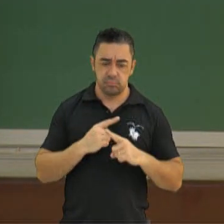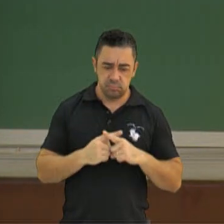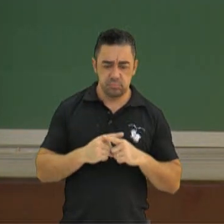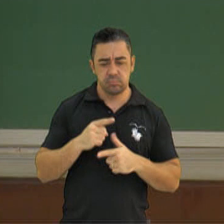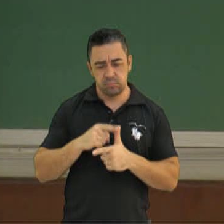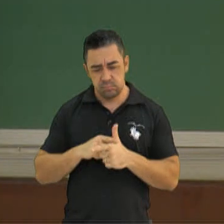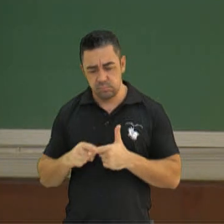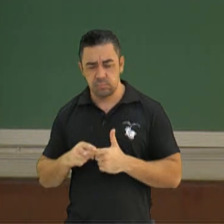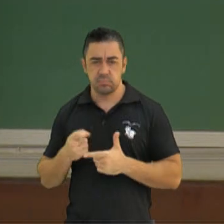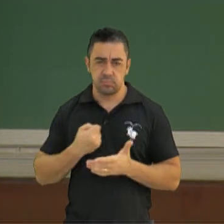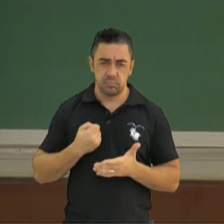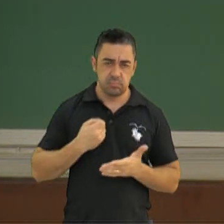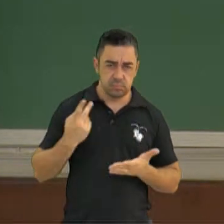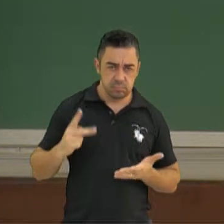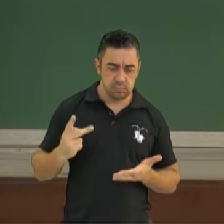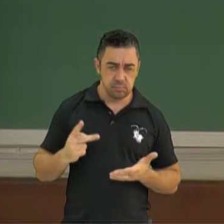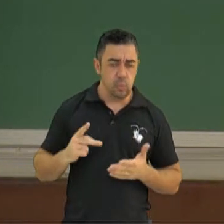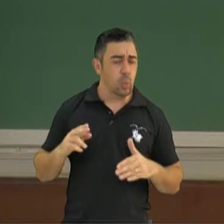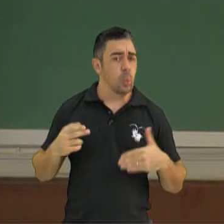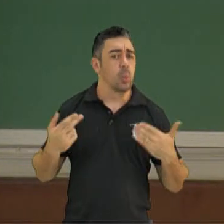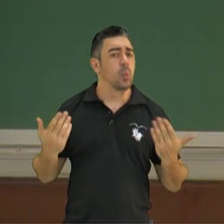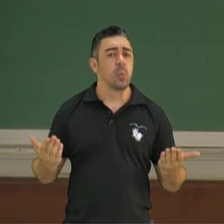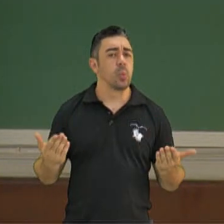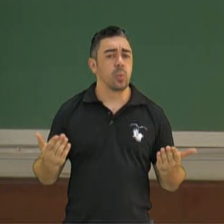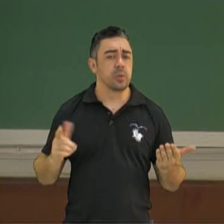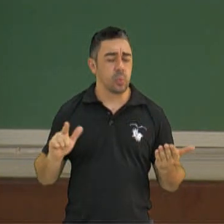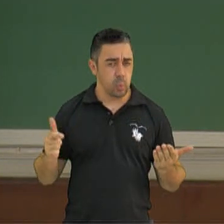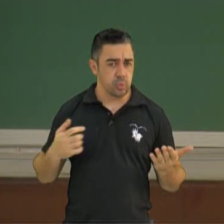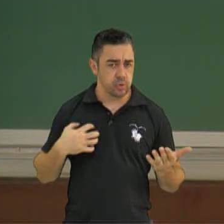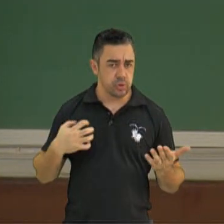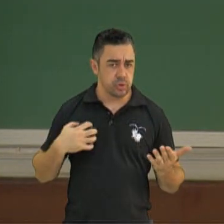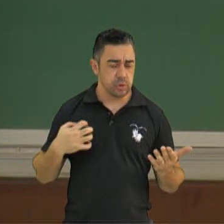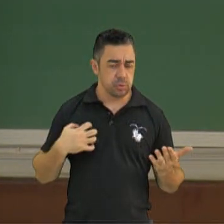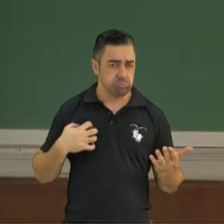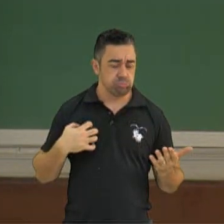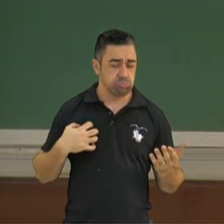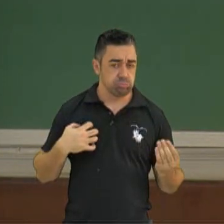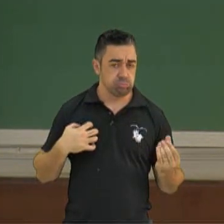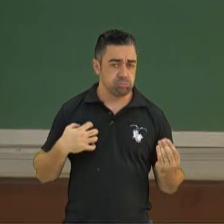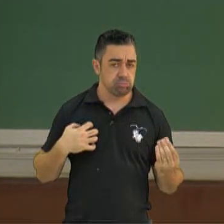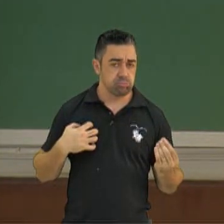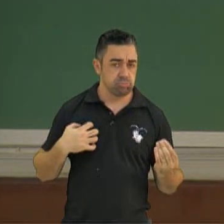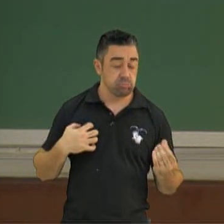esse número quebrado? Ou será que tem outro jeito?